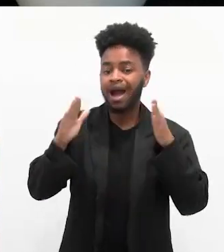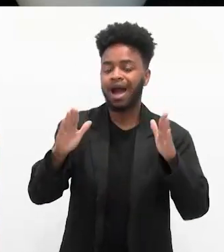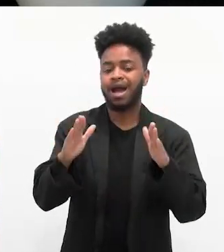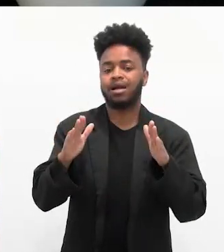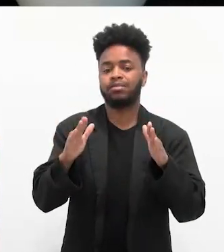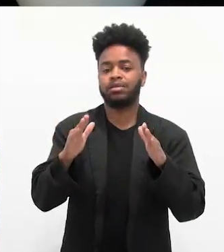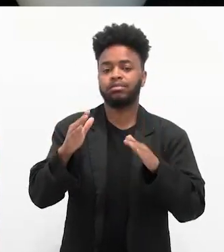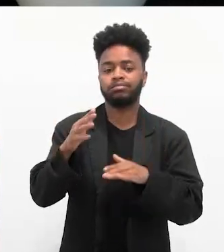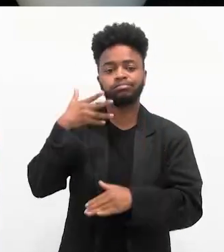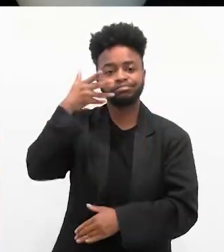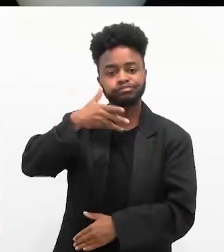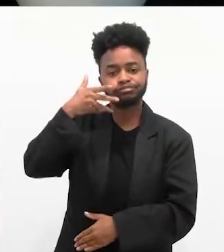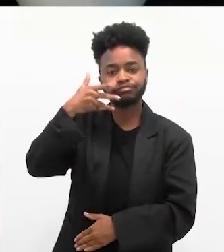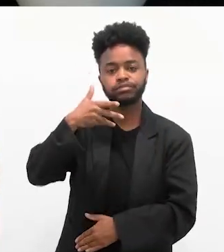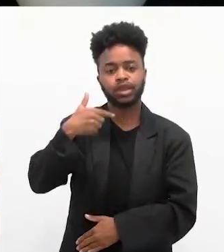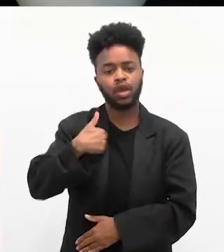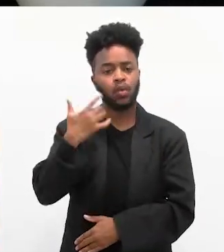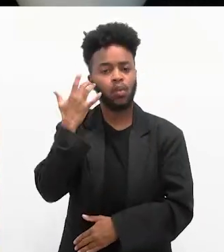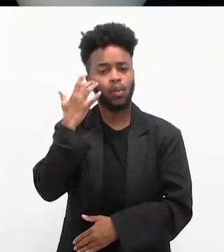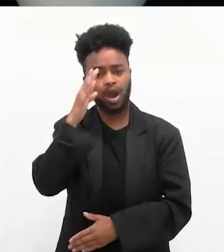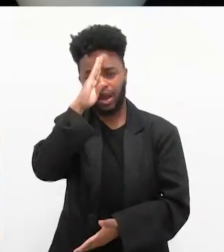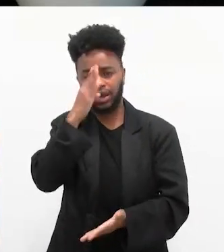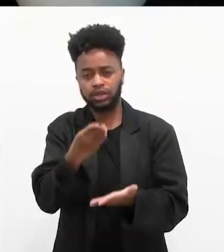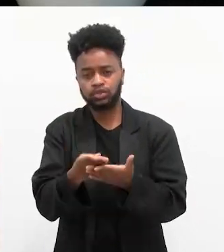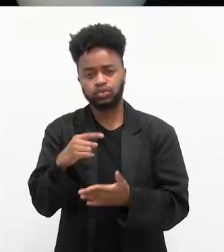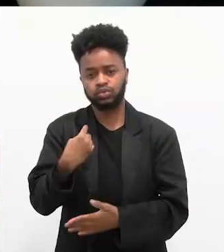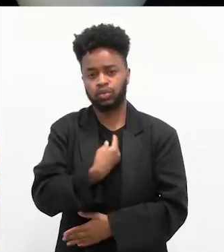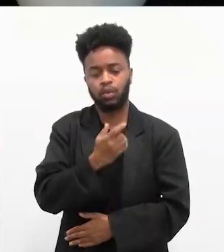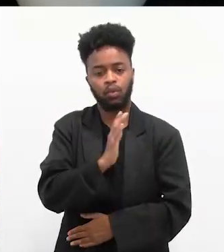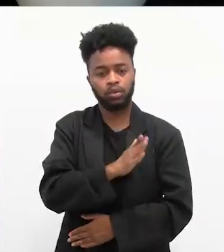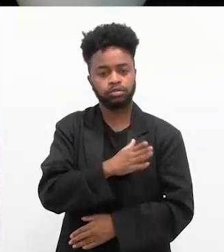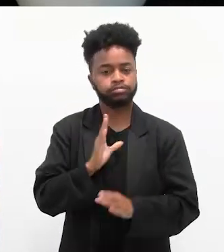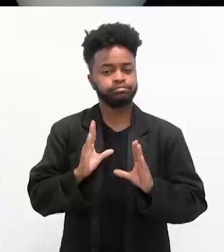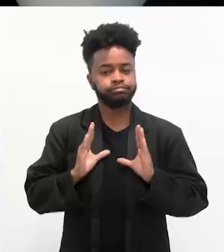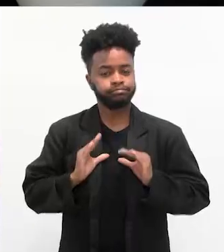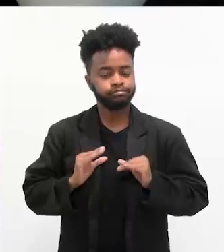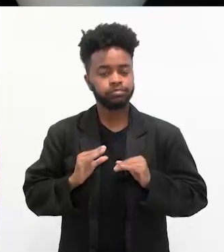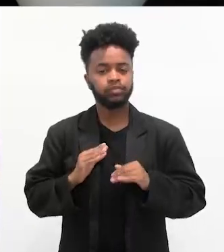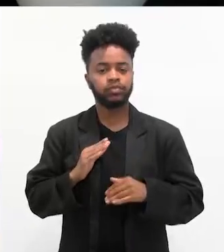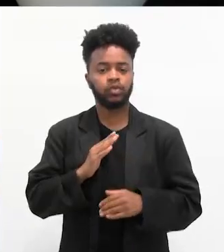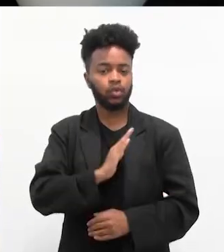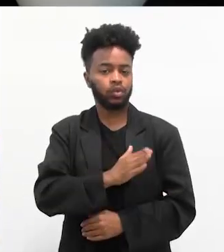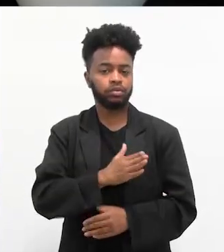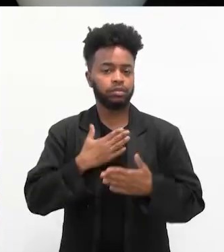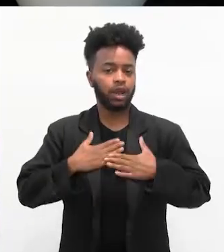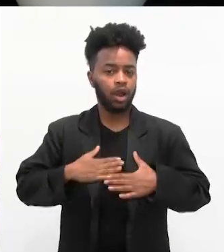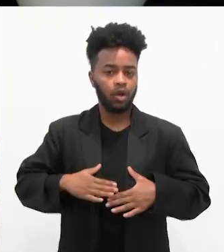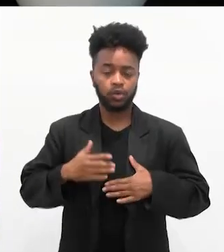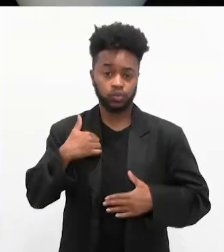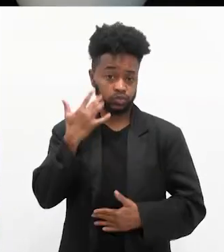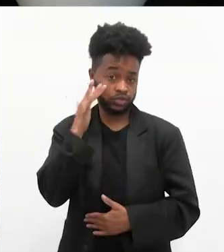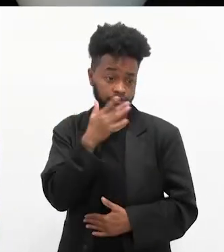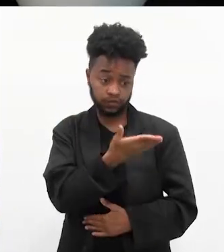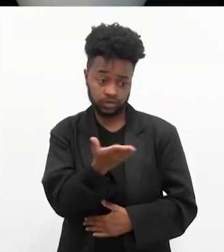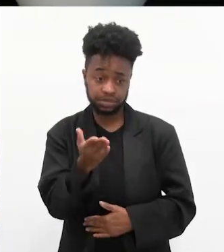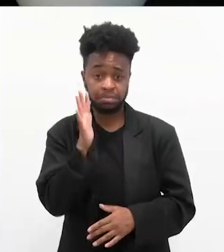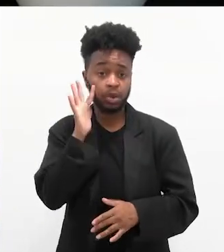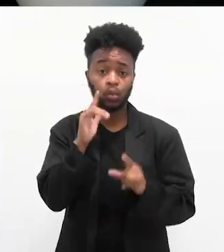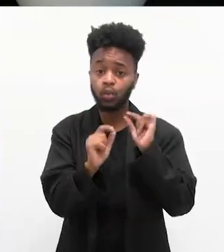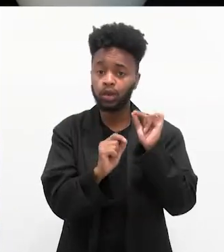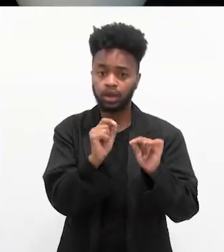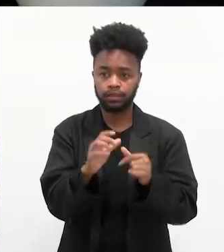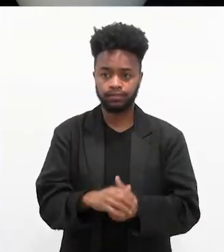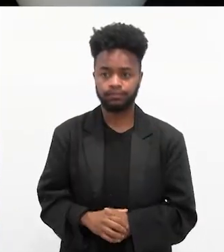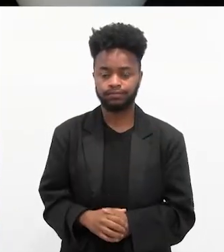essa primeira abertura dele com isso, eu acho que ele tranquiliza o nosso coração. Não sei vocês, seminaristas, o que